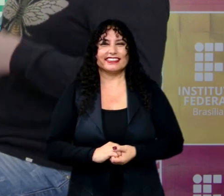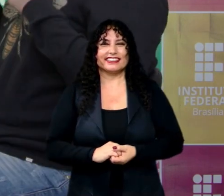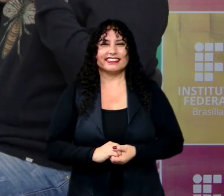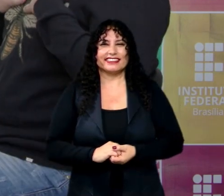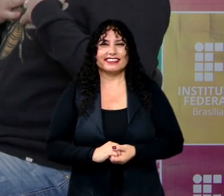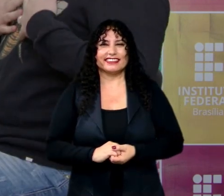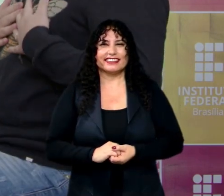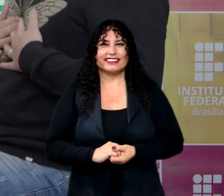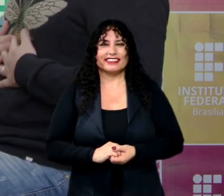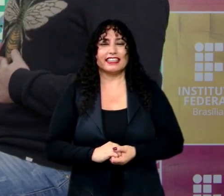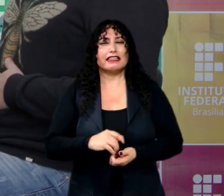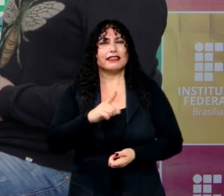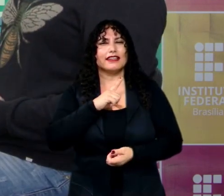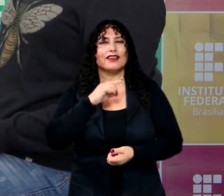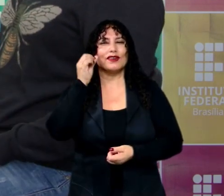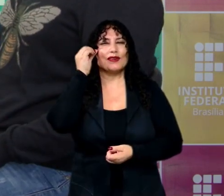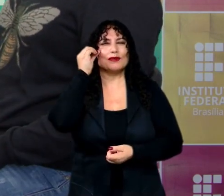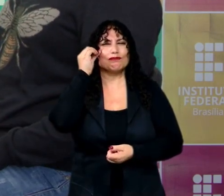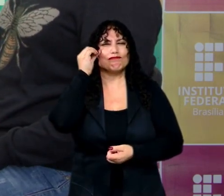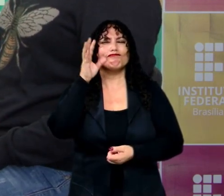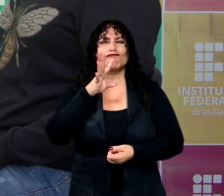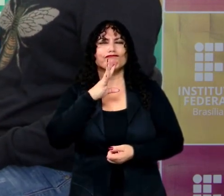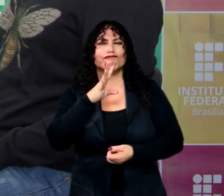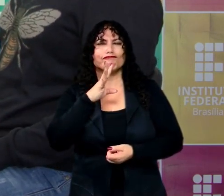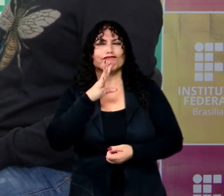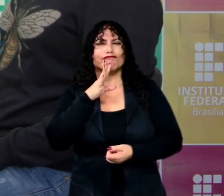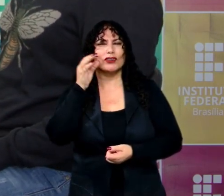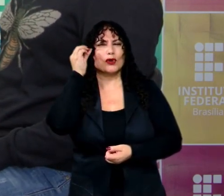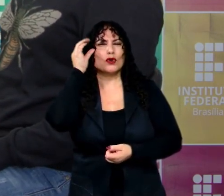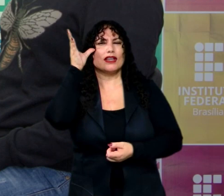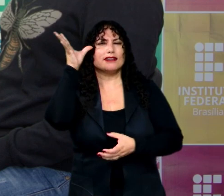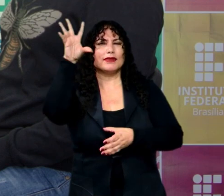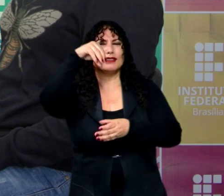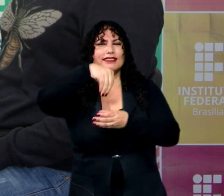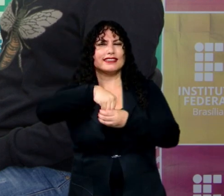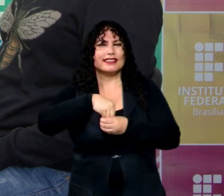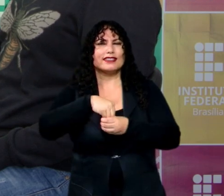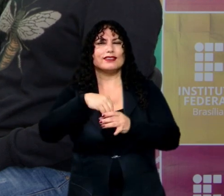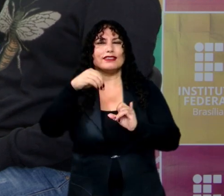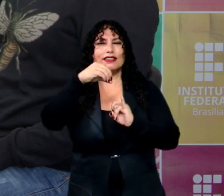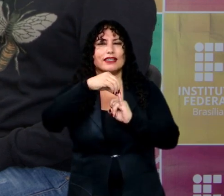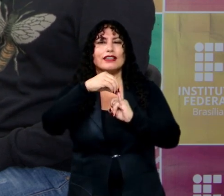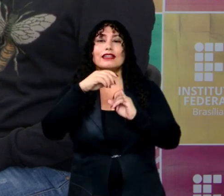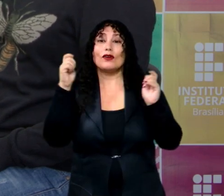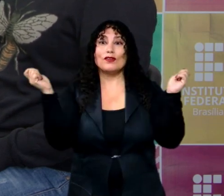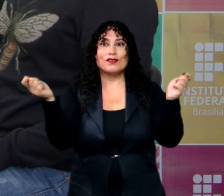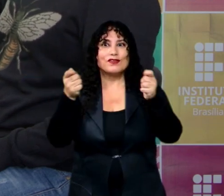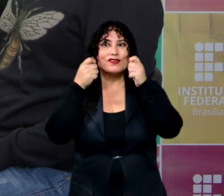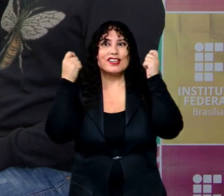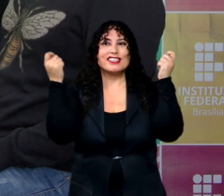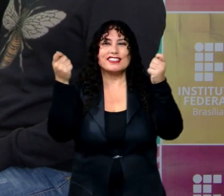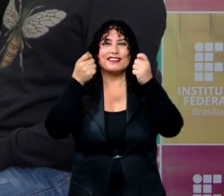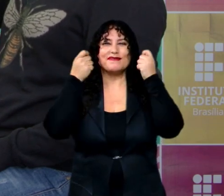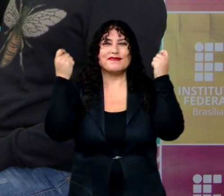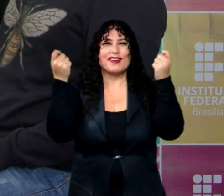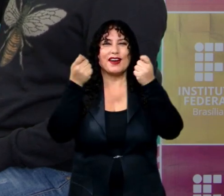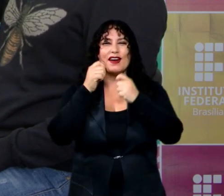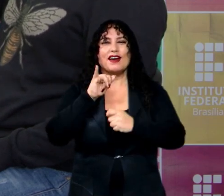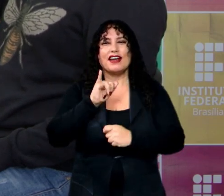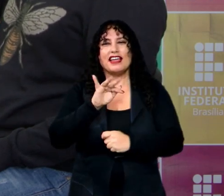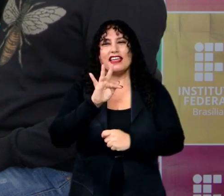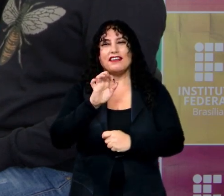A gente tem conhecimento de que dentro do IFB acontece um festival, né? O